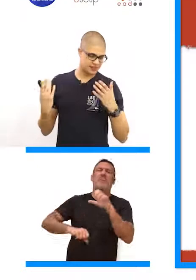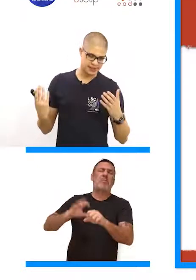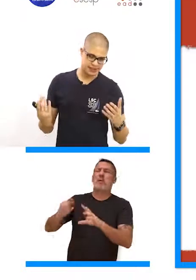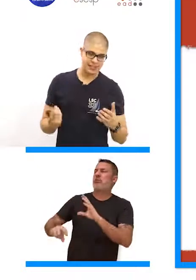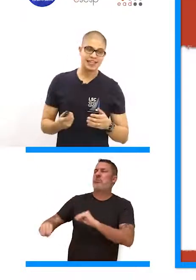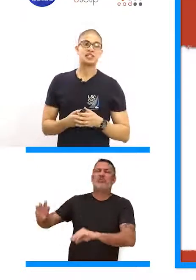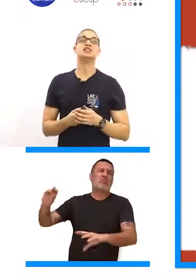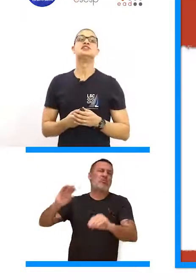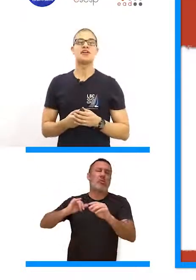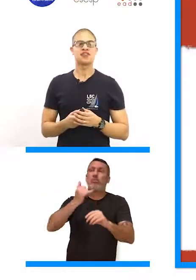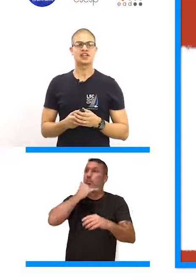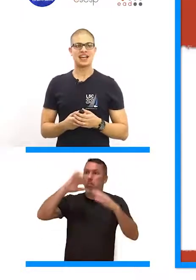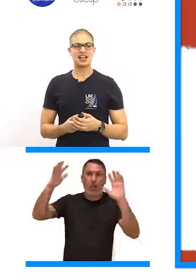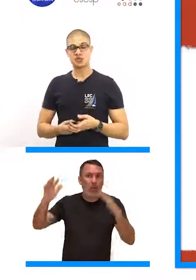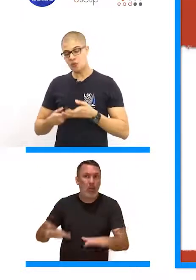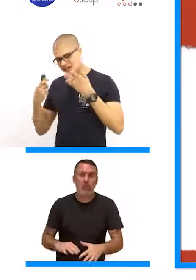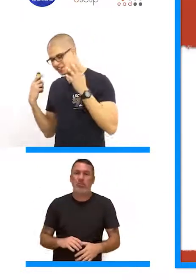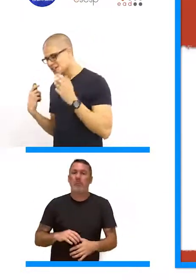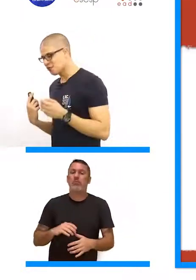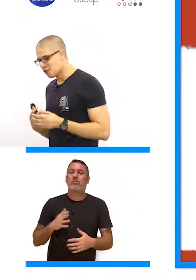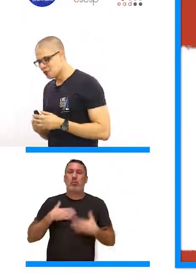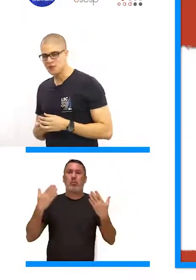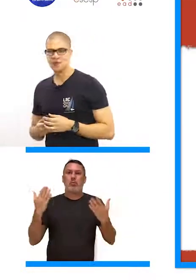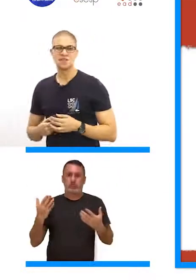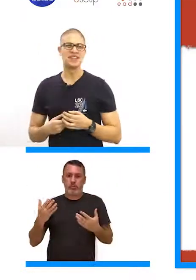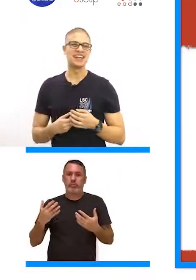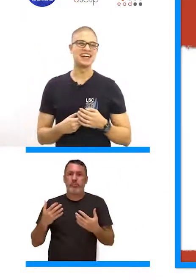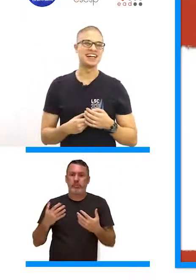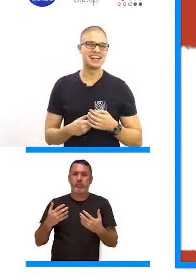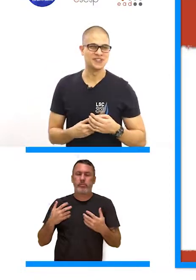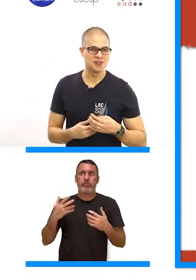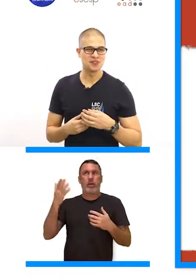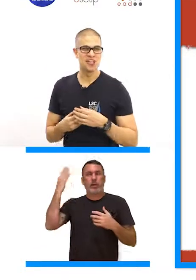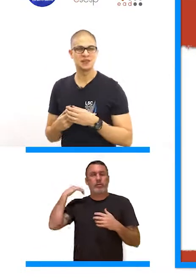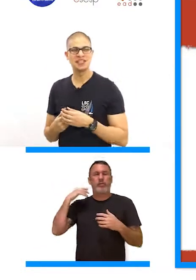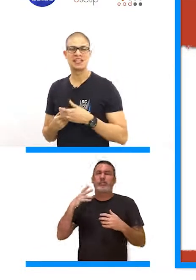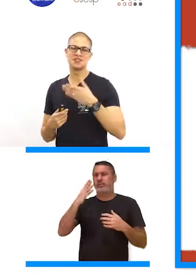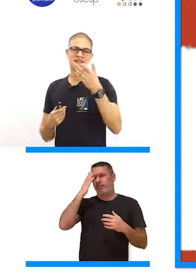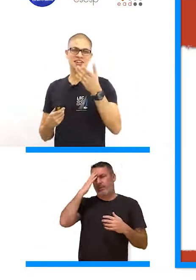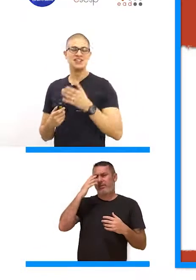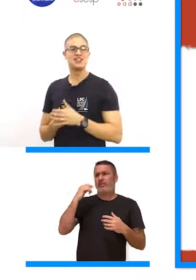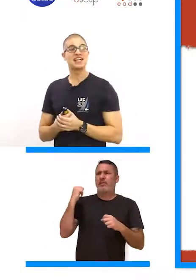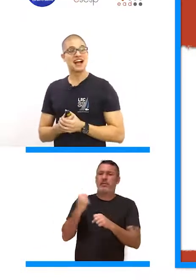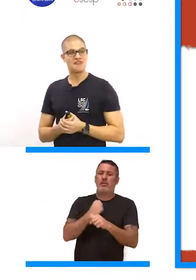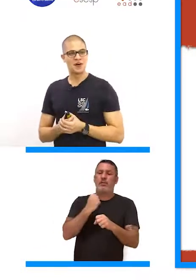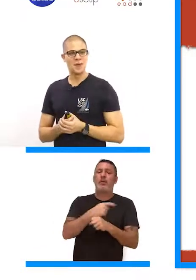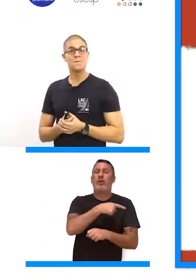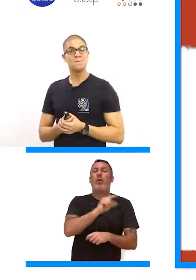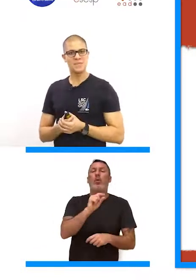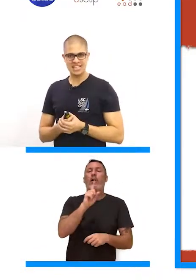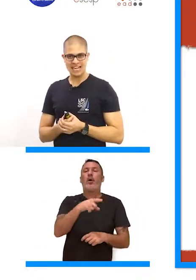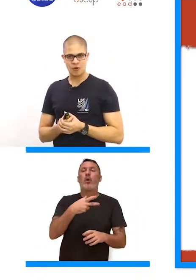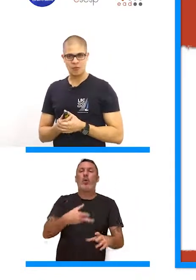décadas, na verdade, quase ao longo, né, do último século inteiro, de carvão mineral.